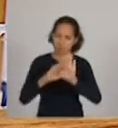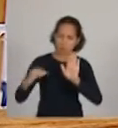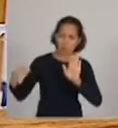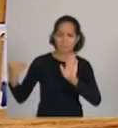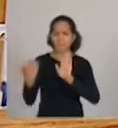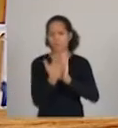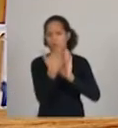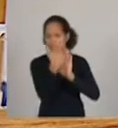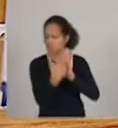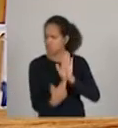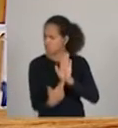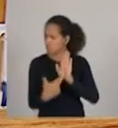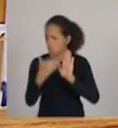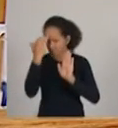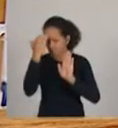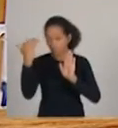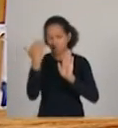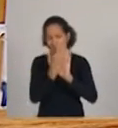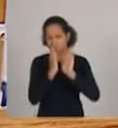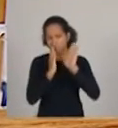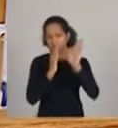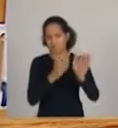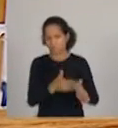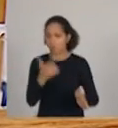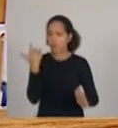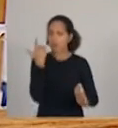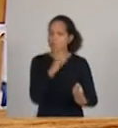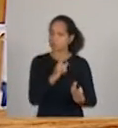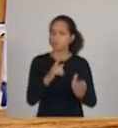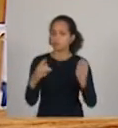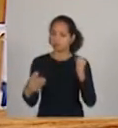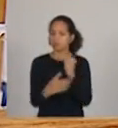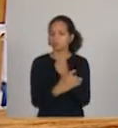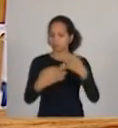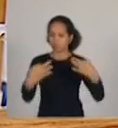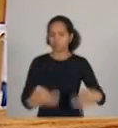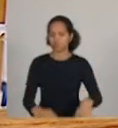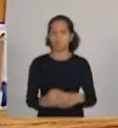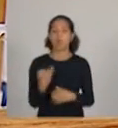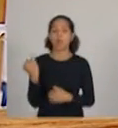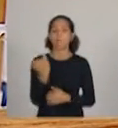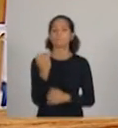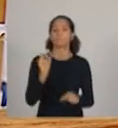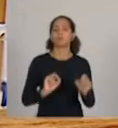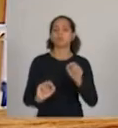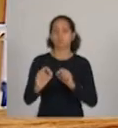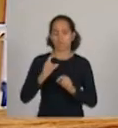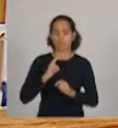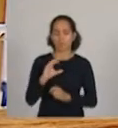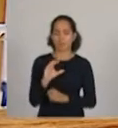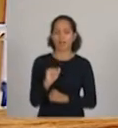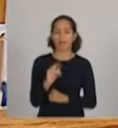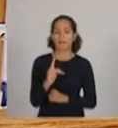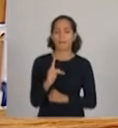normas para que isso flua com segurança. É muito importante ter uma capitania